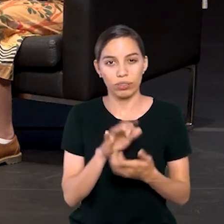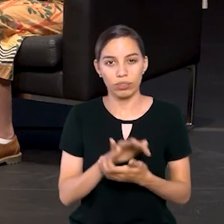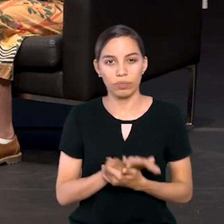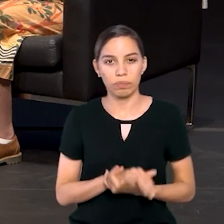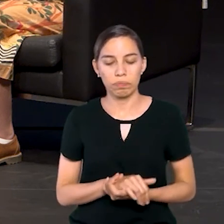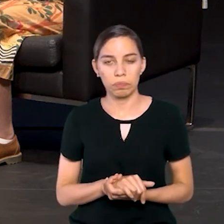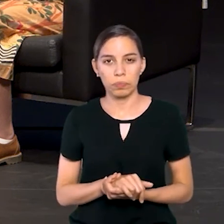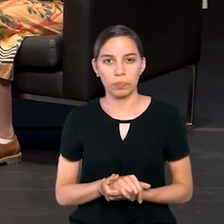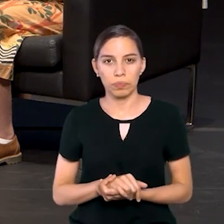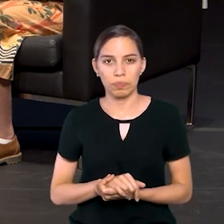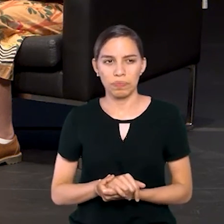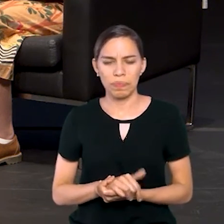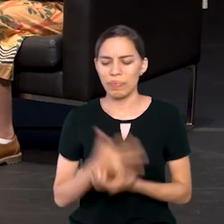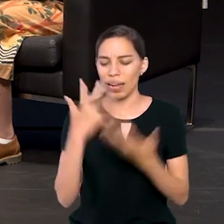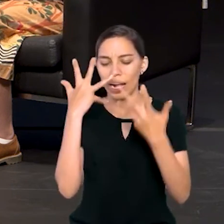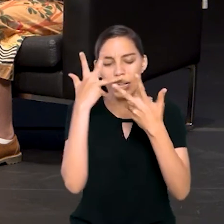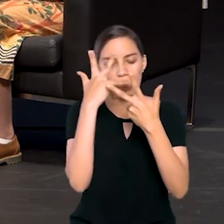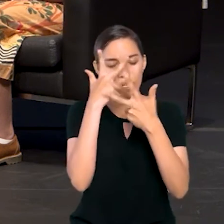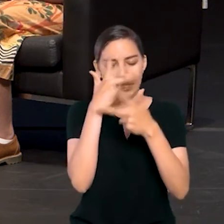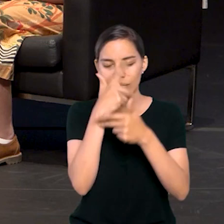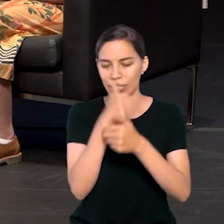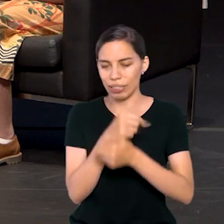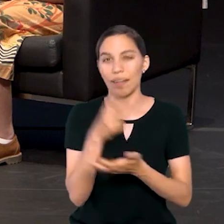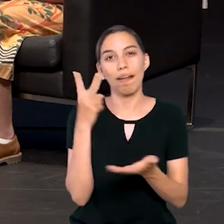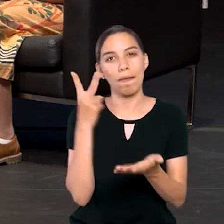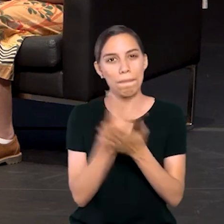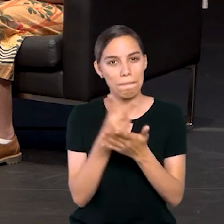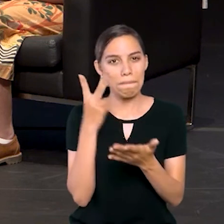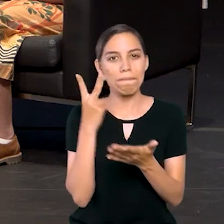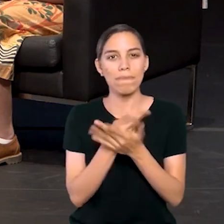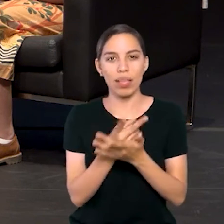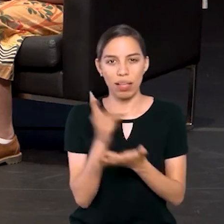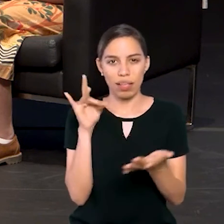erotaquá, taquá. É lindo mesmo.